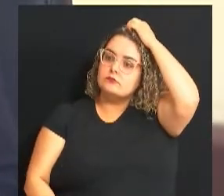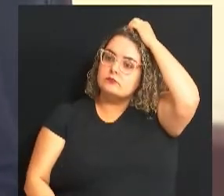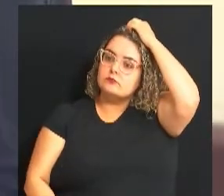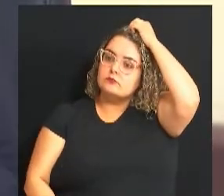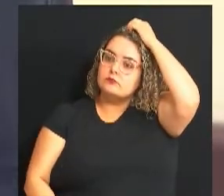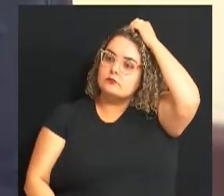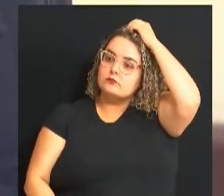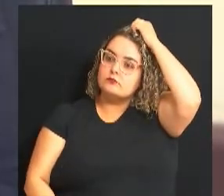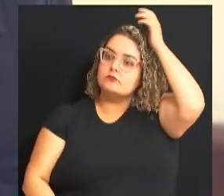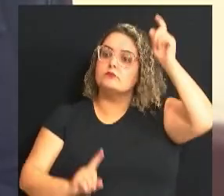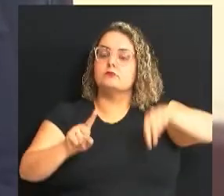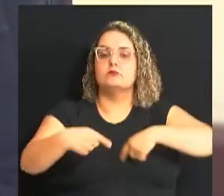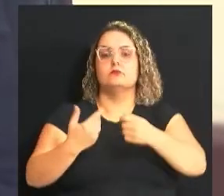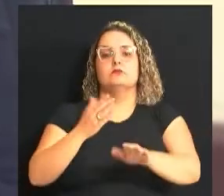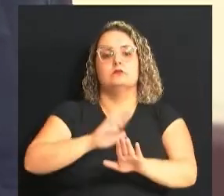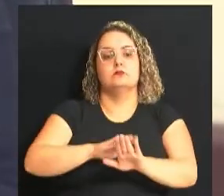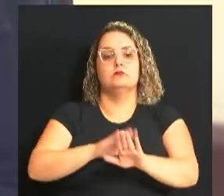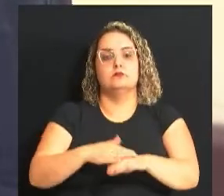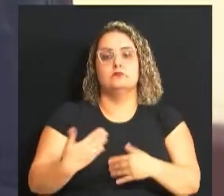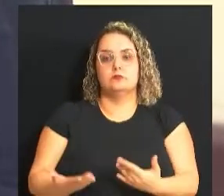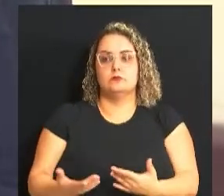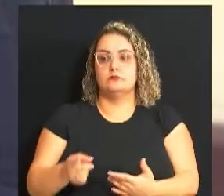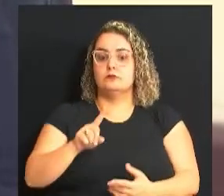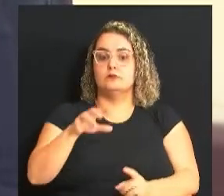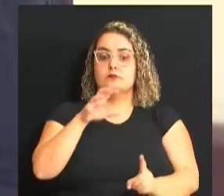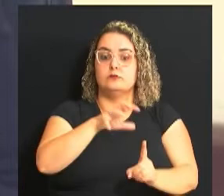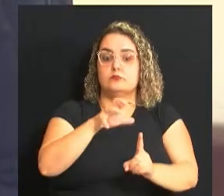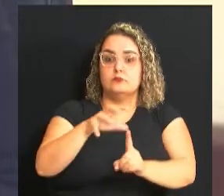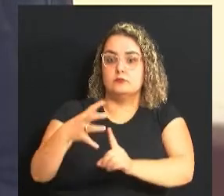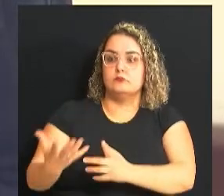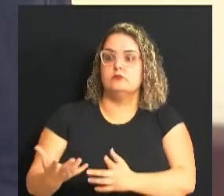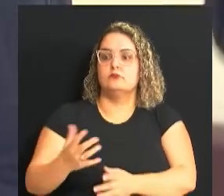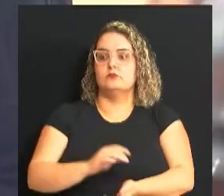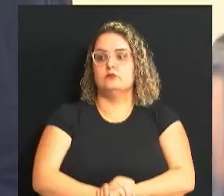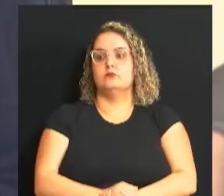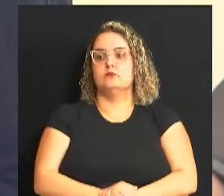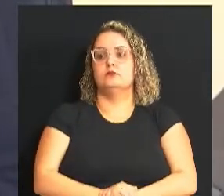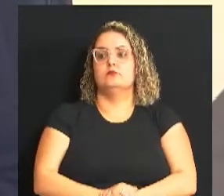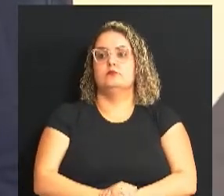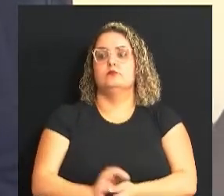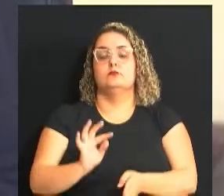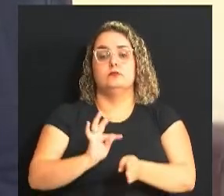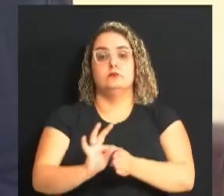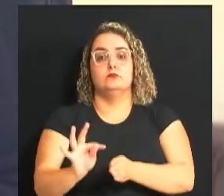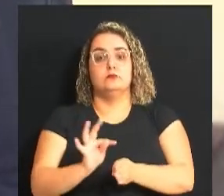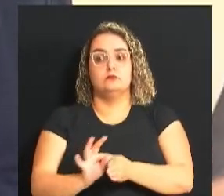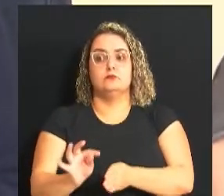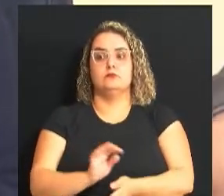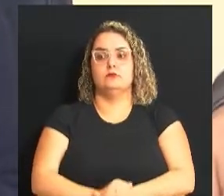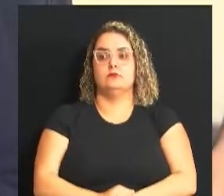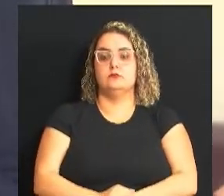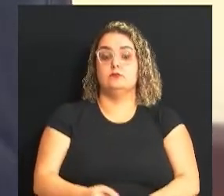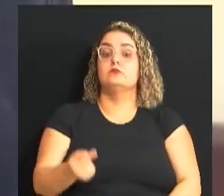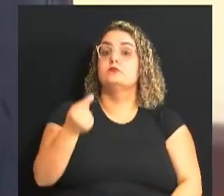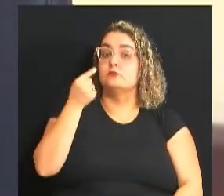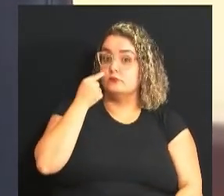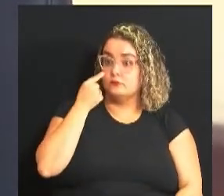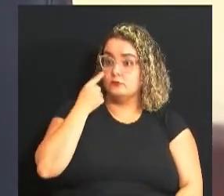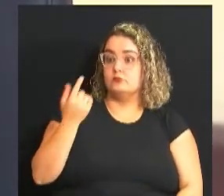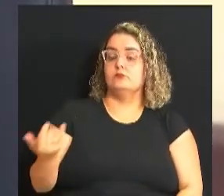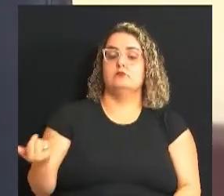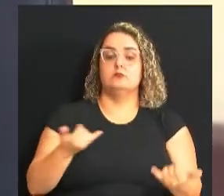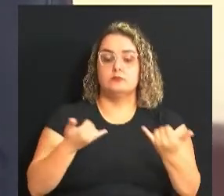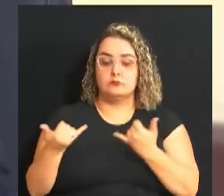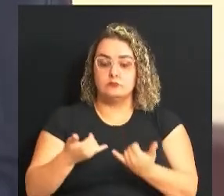em outras frentes, desde que não impactasse, né, na atuação dele enquanto conselheiro. Pelo que me consta, pelo que eles me passaram,